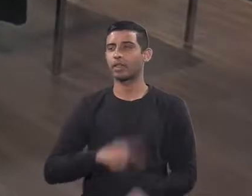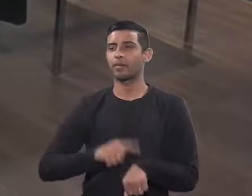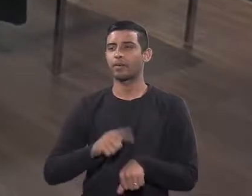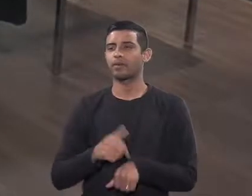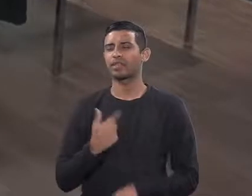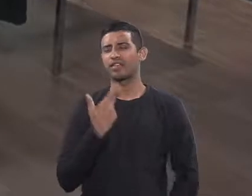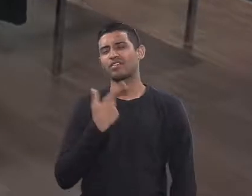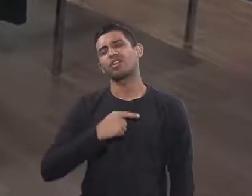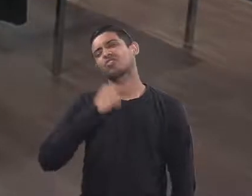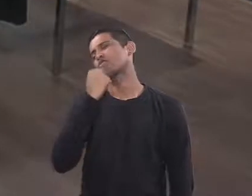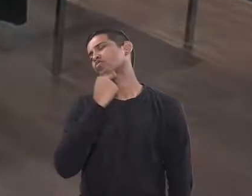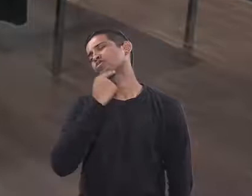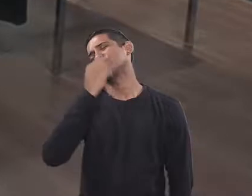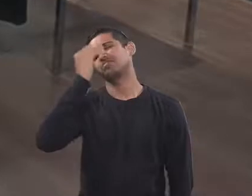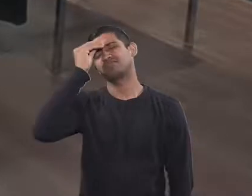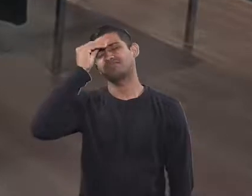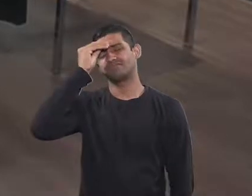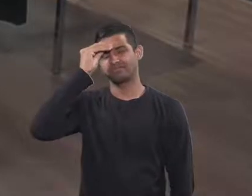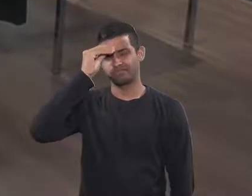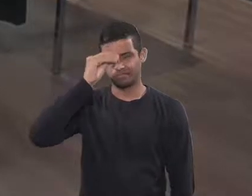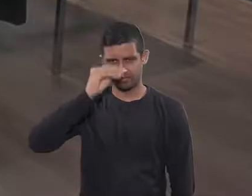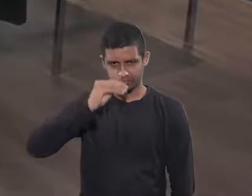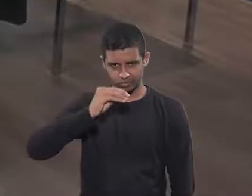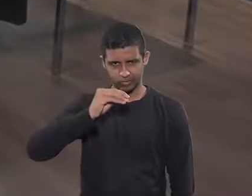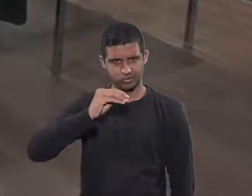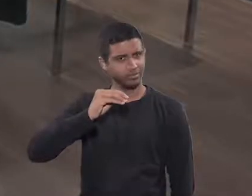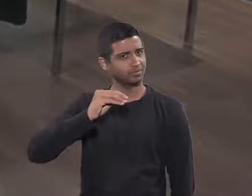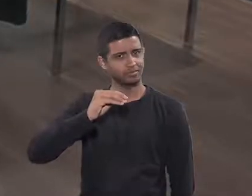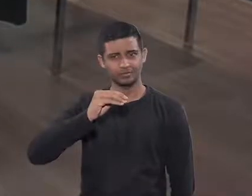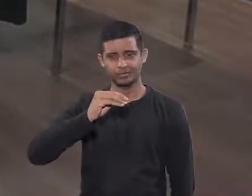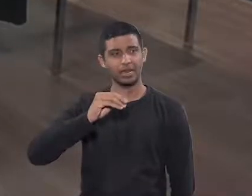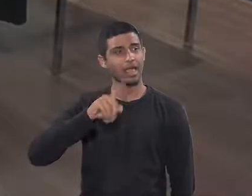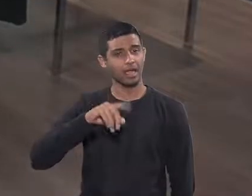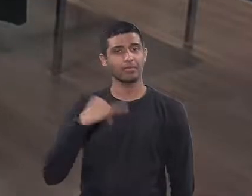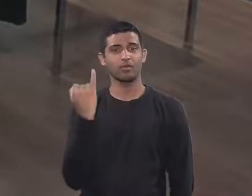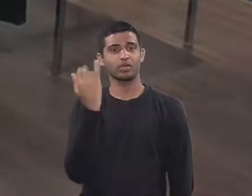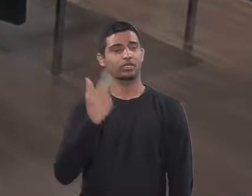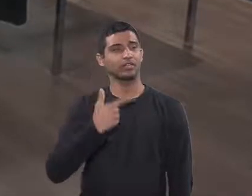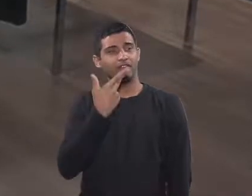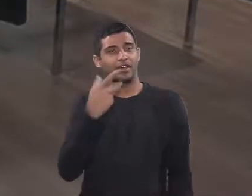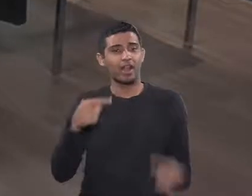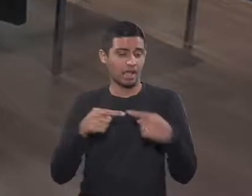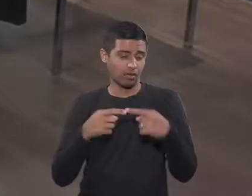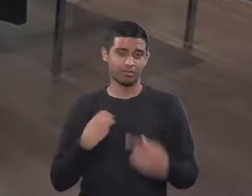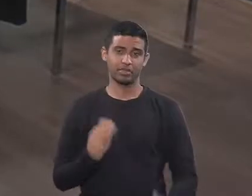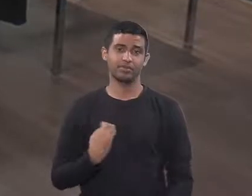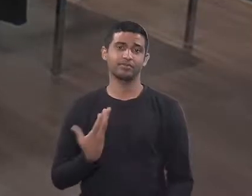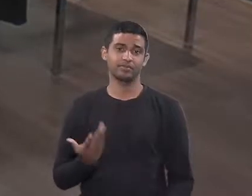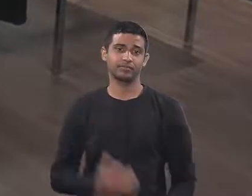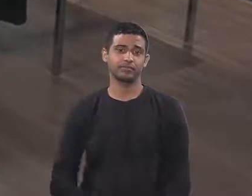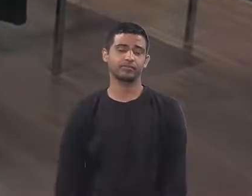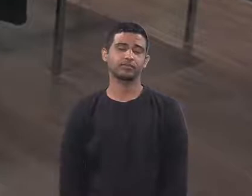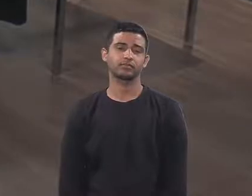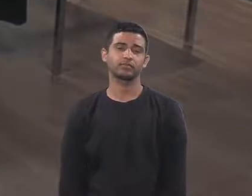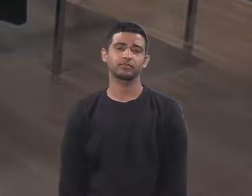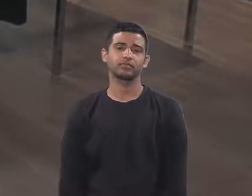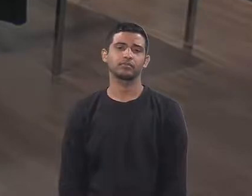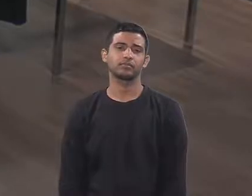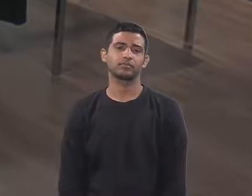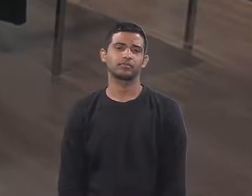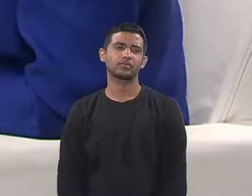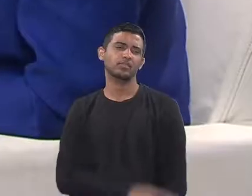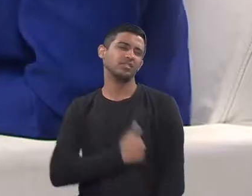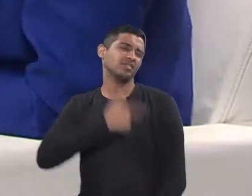assim, não vou conseguir. Sim. Isso é importante a gente falar aqui, faz parte da vida. Você